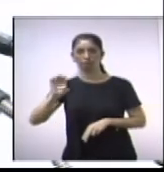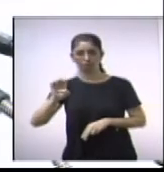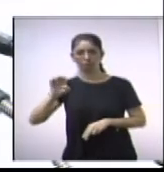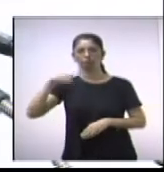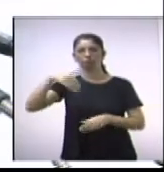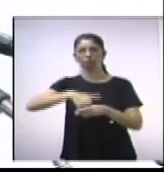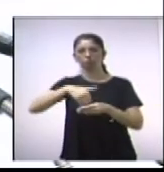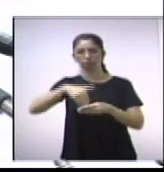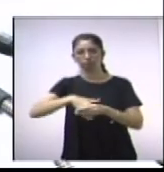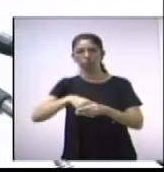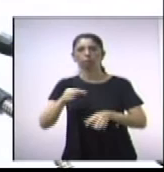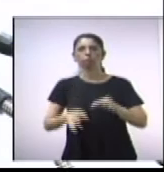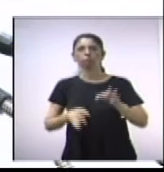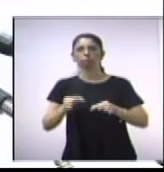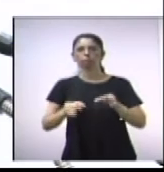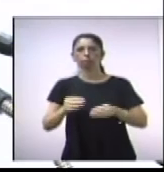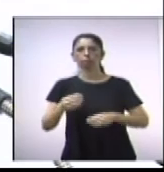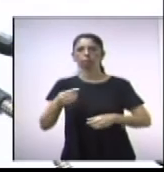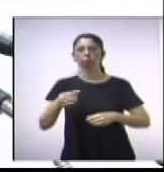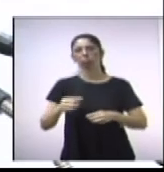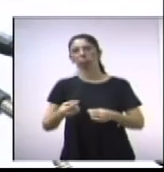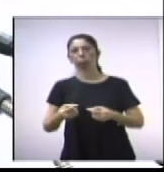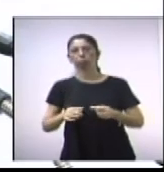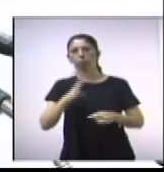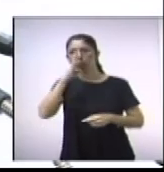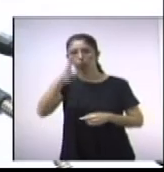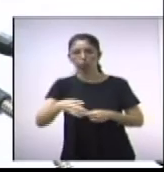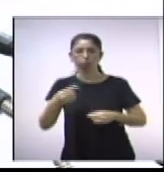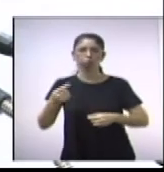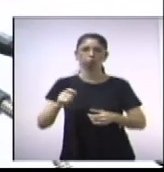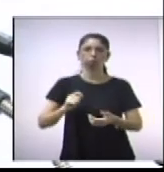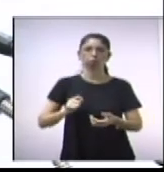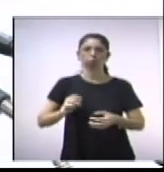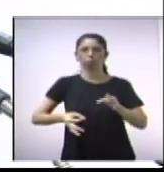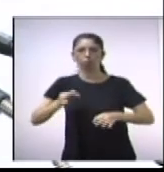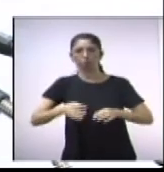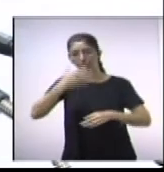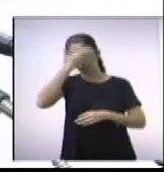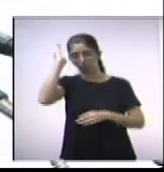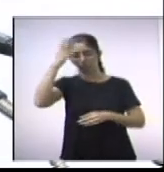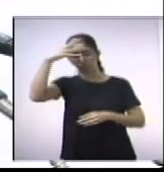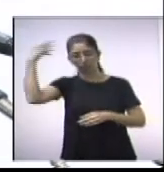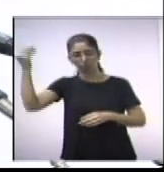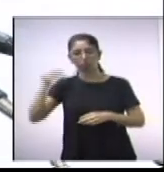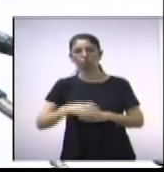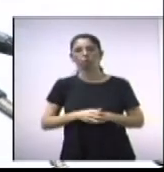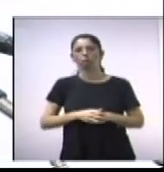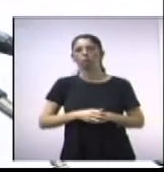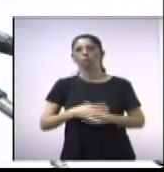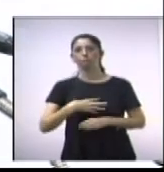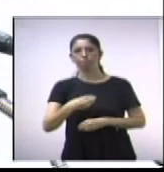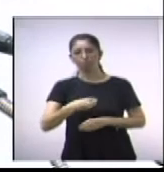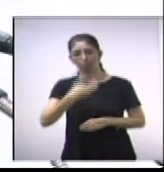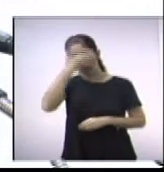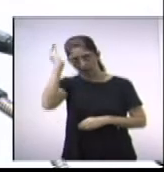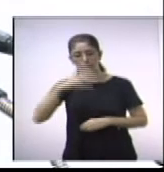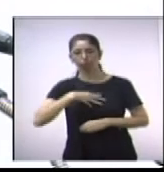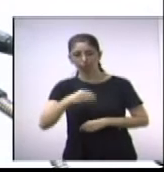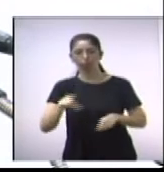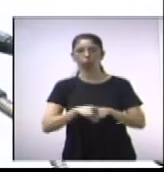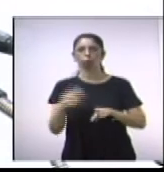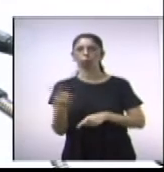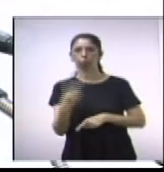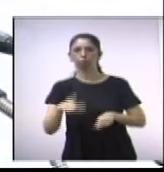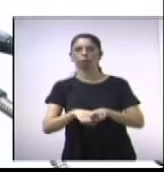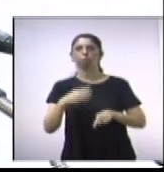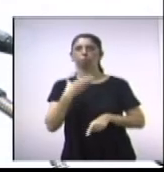Eleitoral, agilizar o julgamento dos processos referentes às eleições de 2012 de Edson Moura Júnior e José Pavan Júnior. Número 200, do